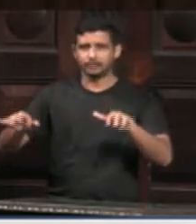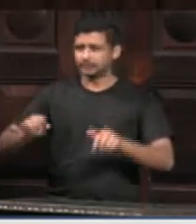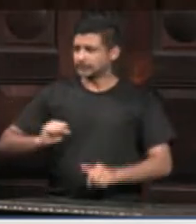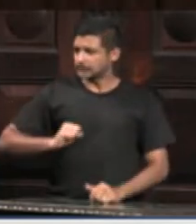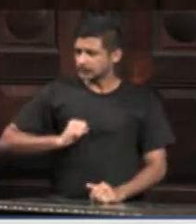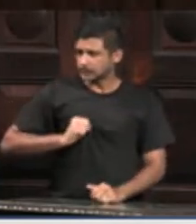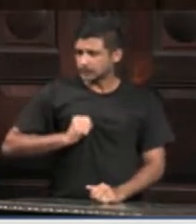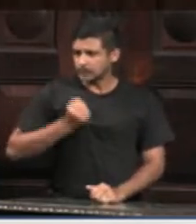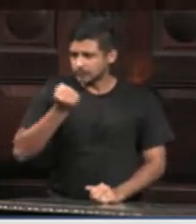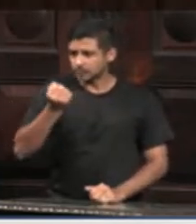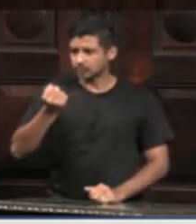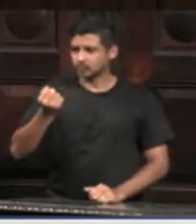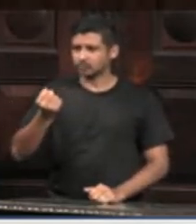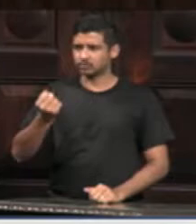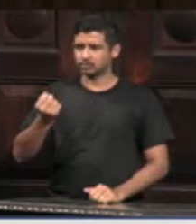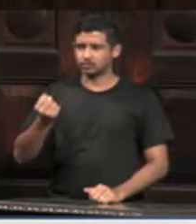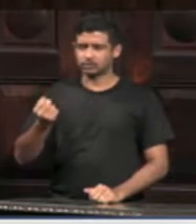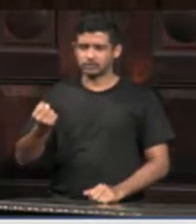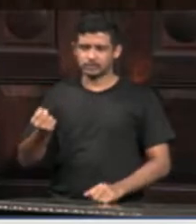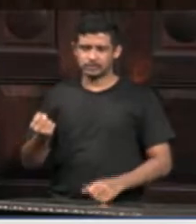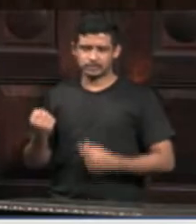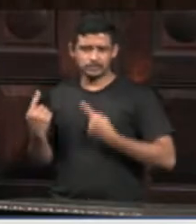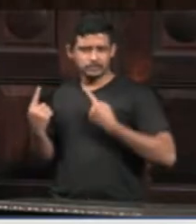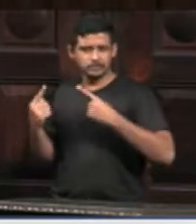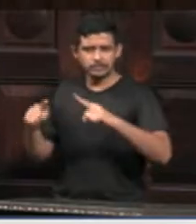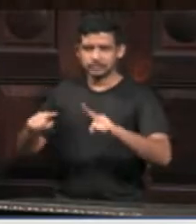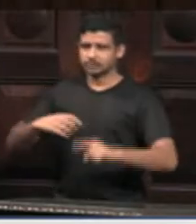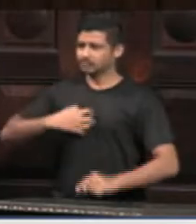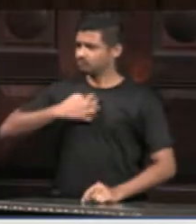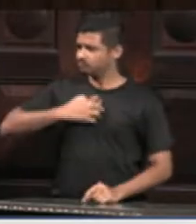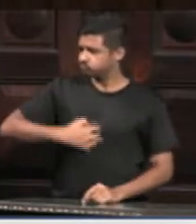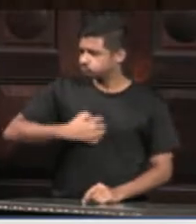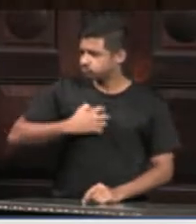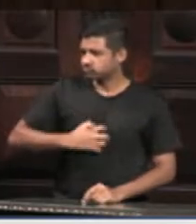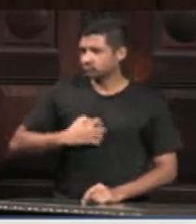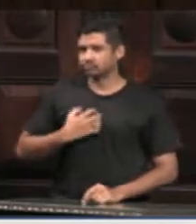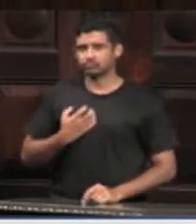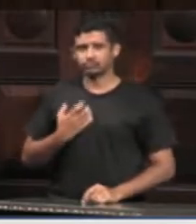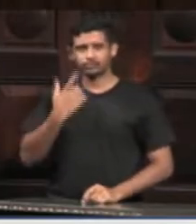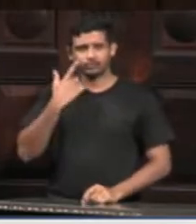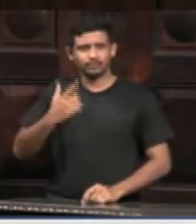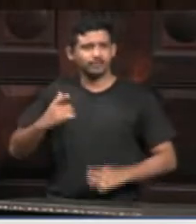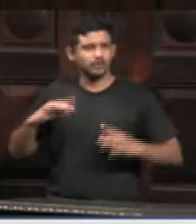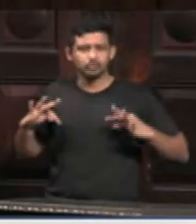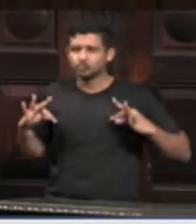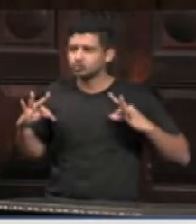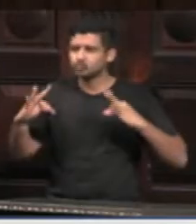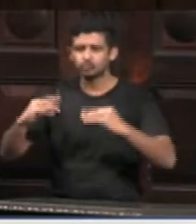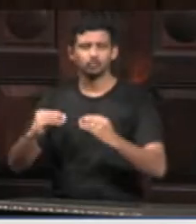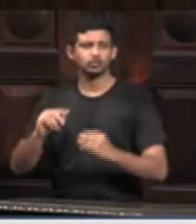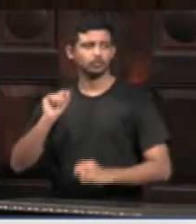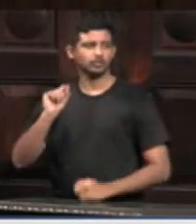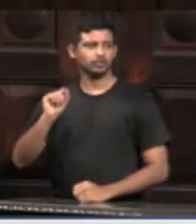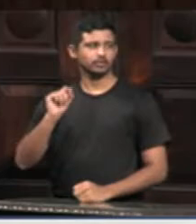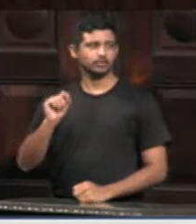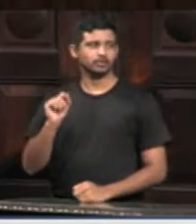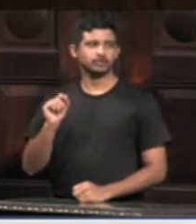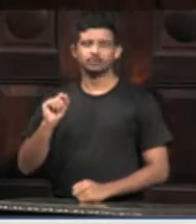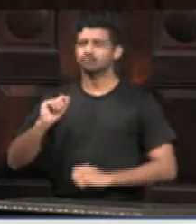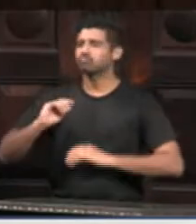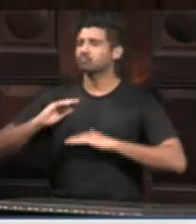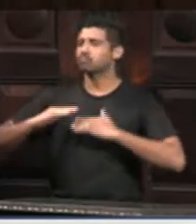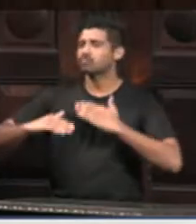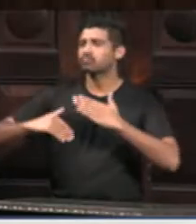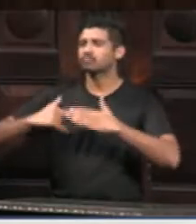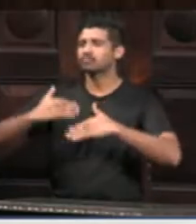ódio, o ressentimento, a raiva, ou seja, tudo aquilo que vai no caminho